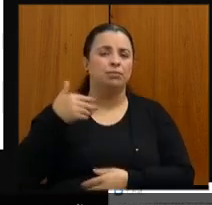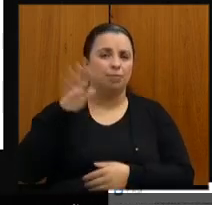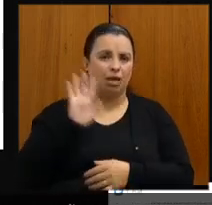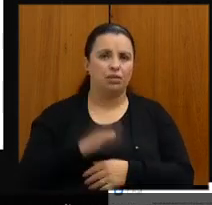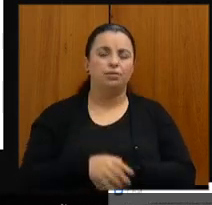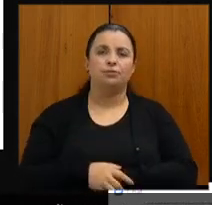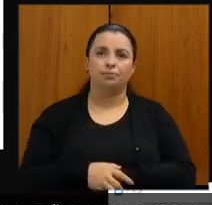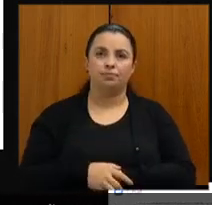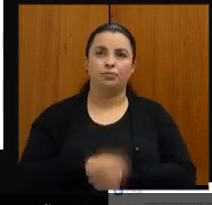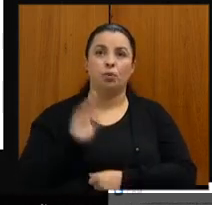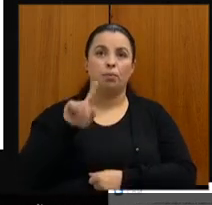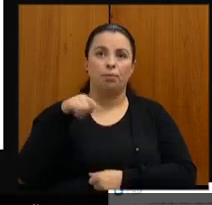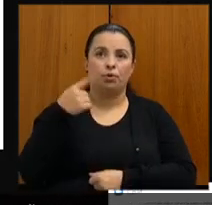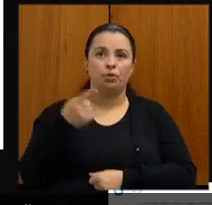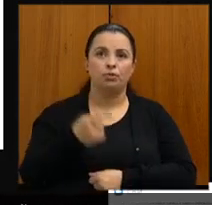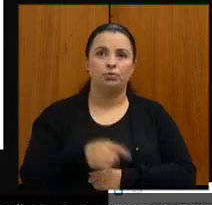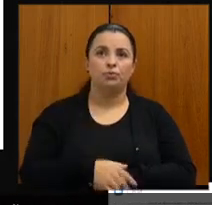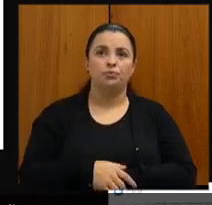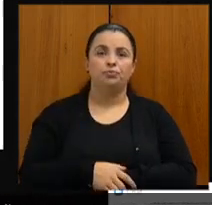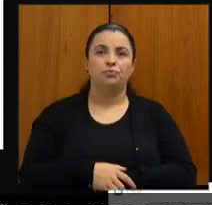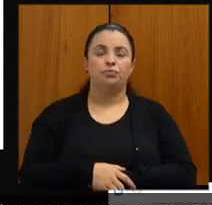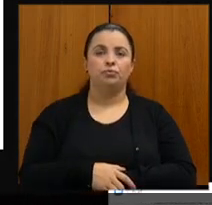o próximo favor